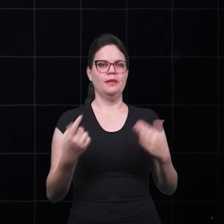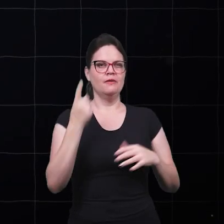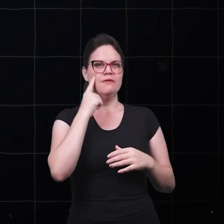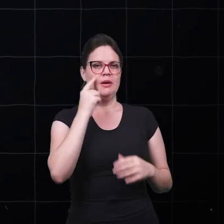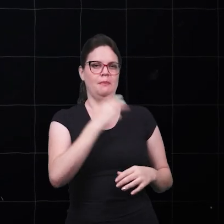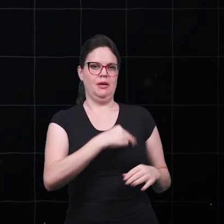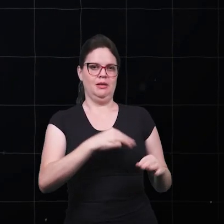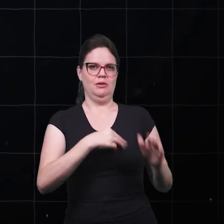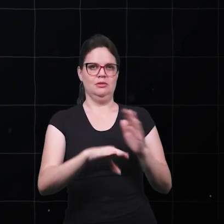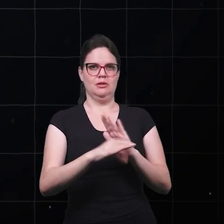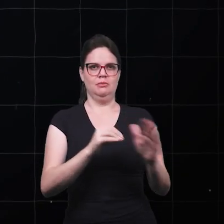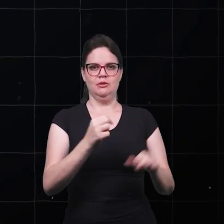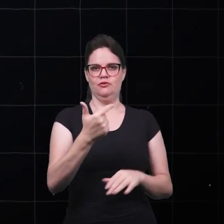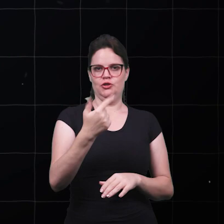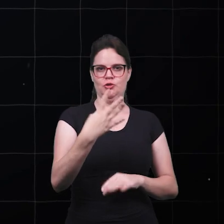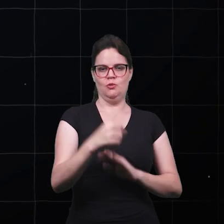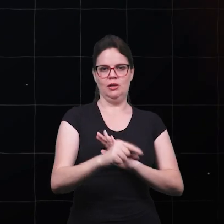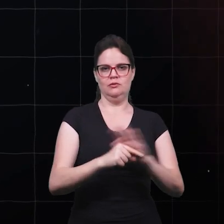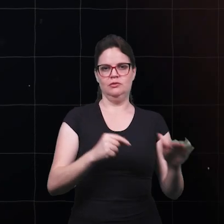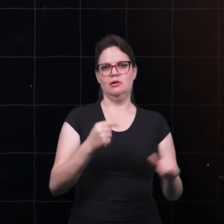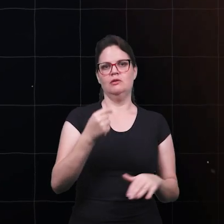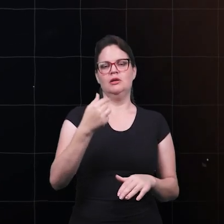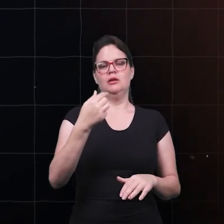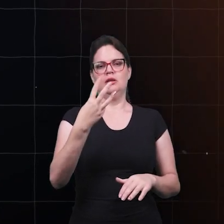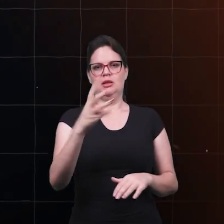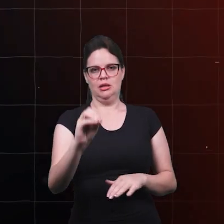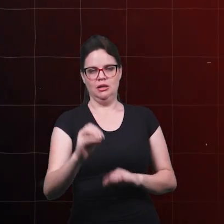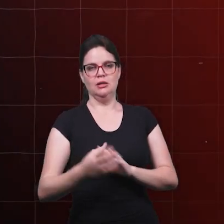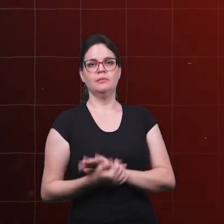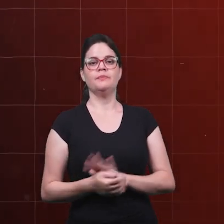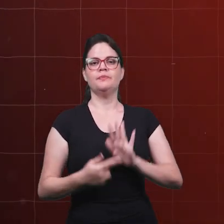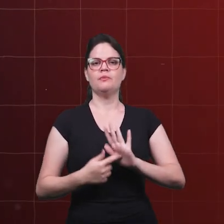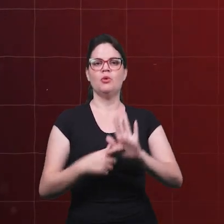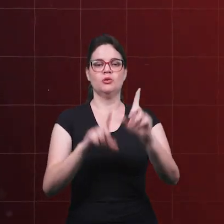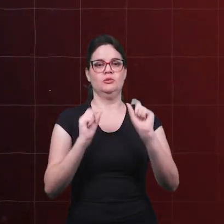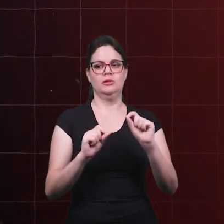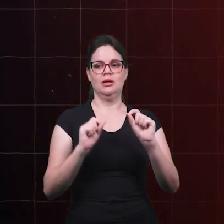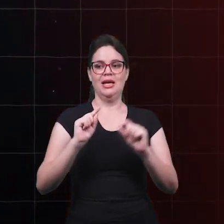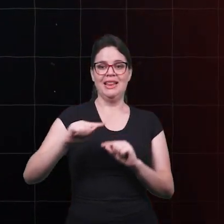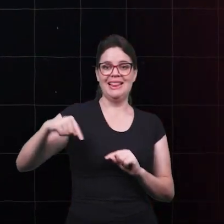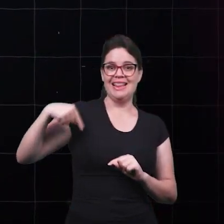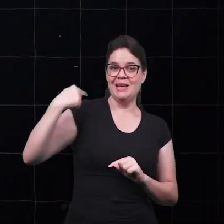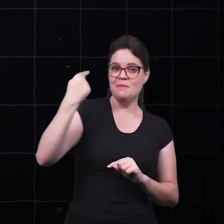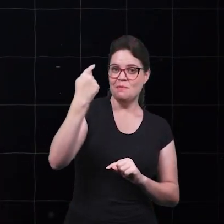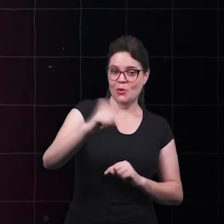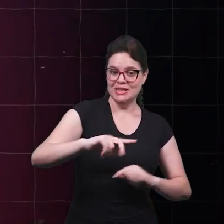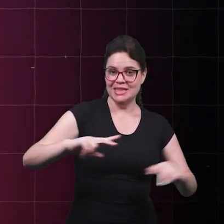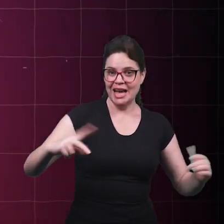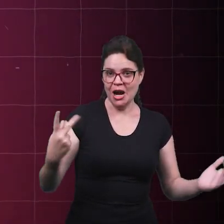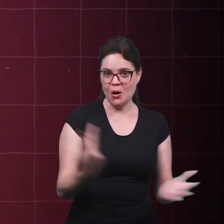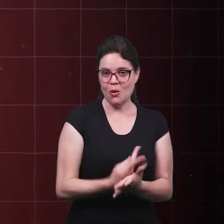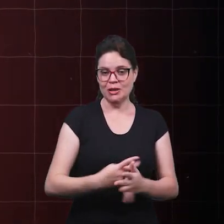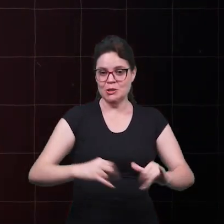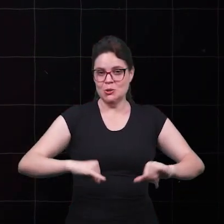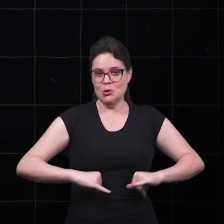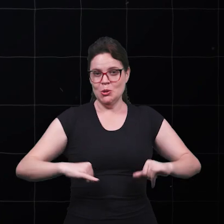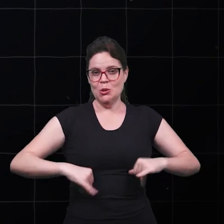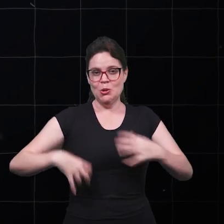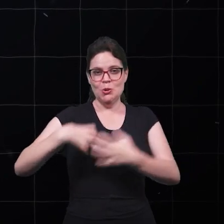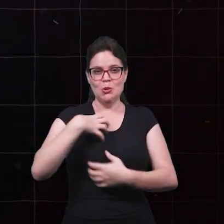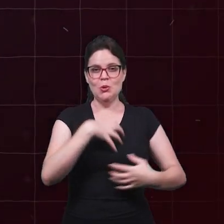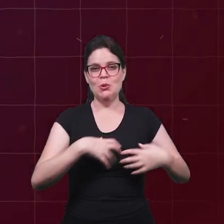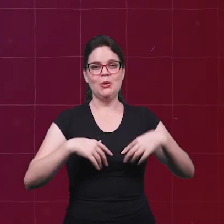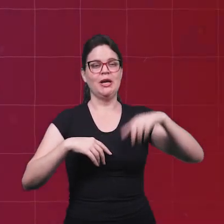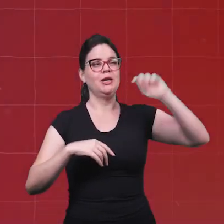aflição daqueles dias, o sol escurecerá, a lua não dará sua luz, as estrelas cairão do céu, as potências serão